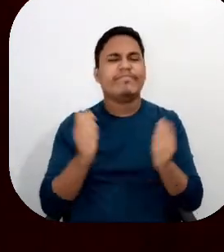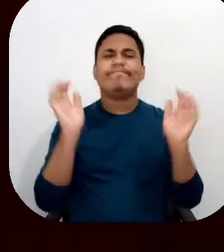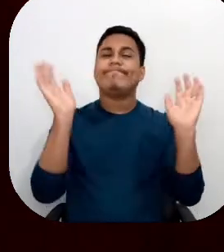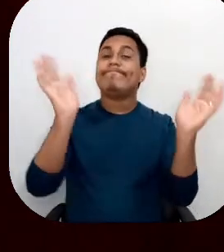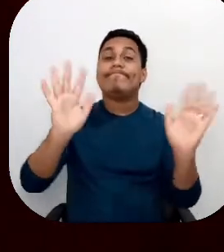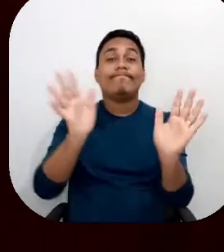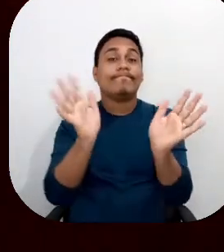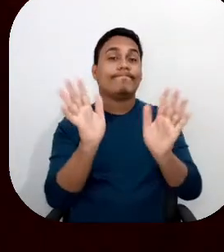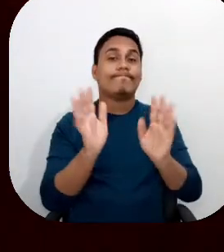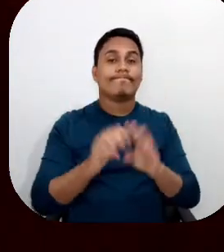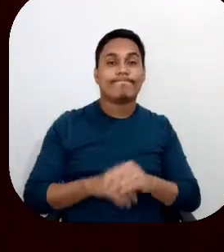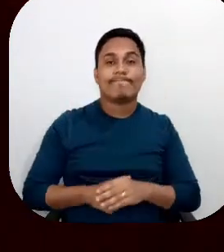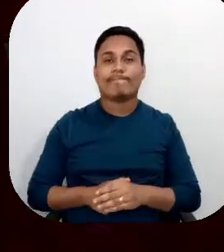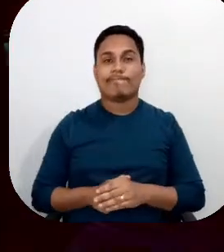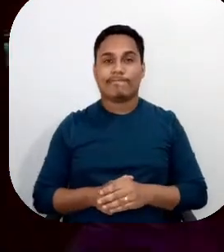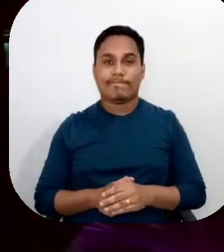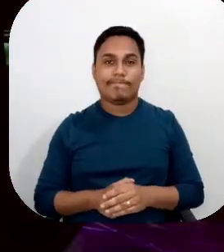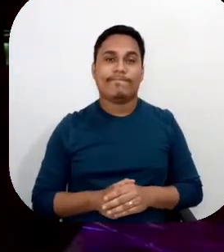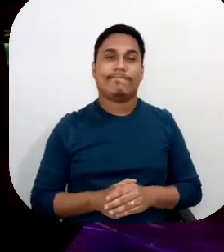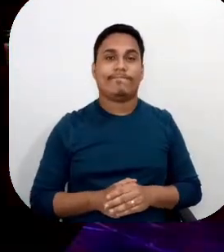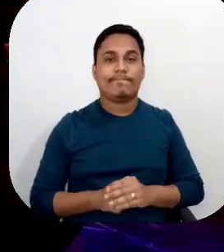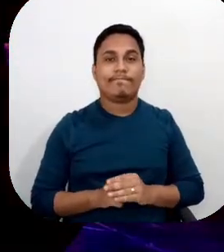voltar atrás.